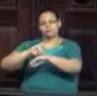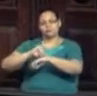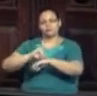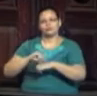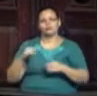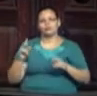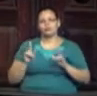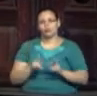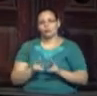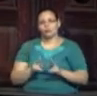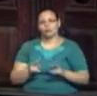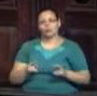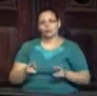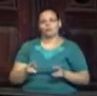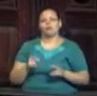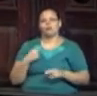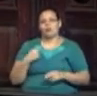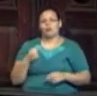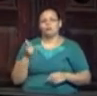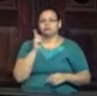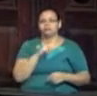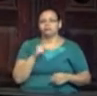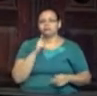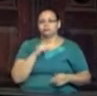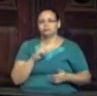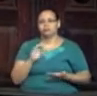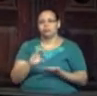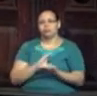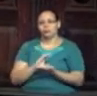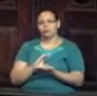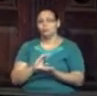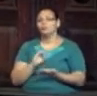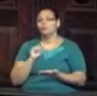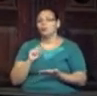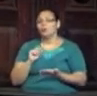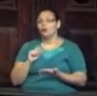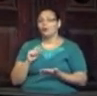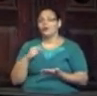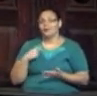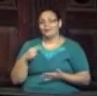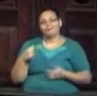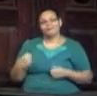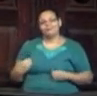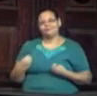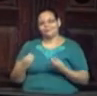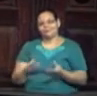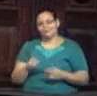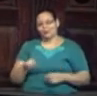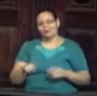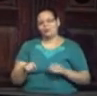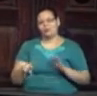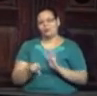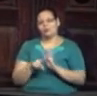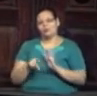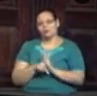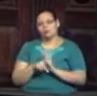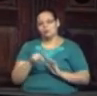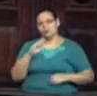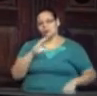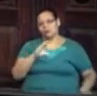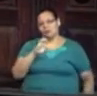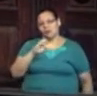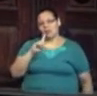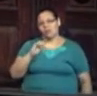discurso de hoje, a que dá lucro, ficou com a SEDAI. Interrompeu-se o processo